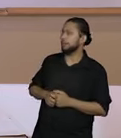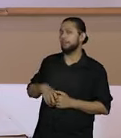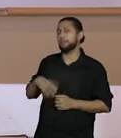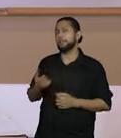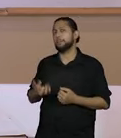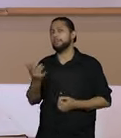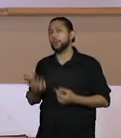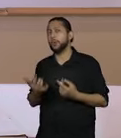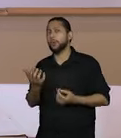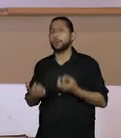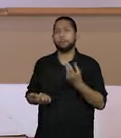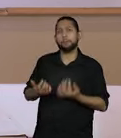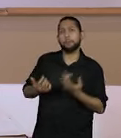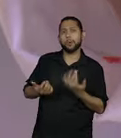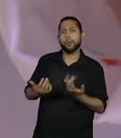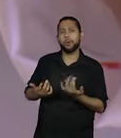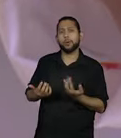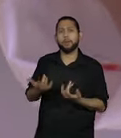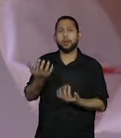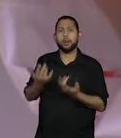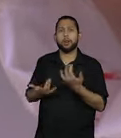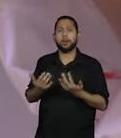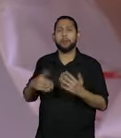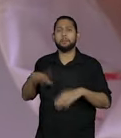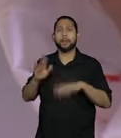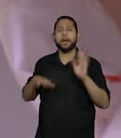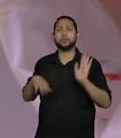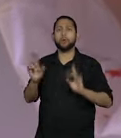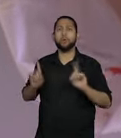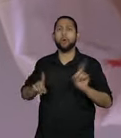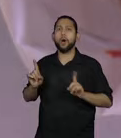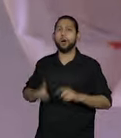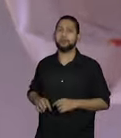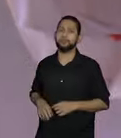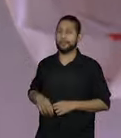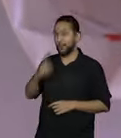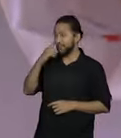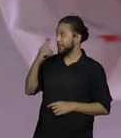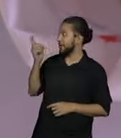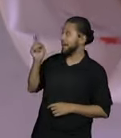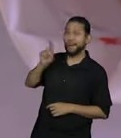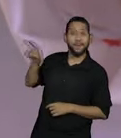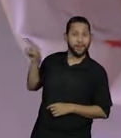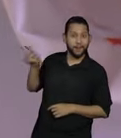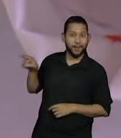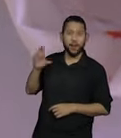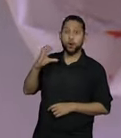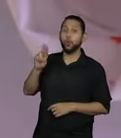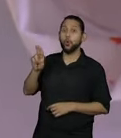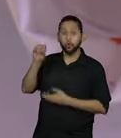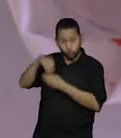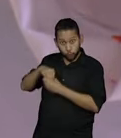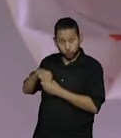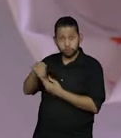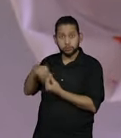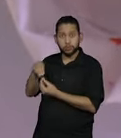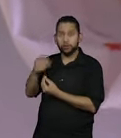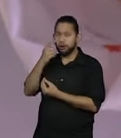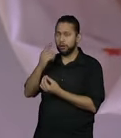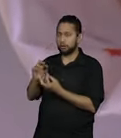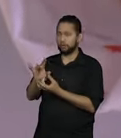que estão liberando mais? A gente consegue perceber que esse daqui, onde eu coloquei o cobre,